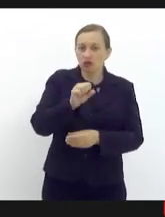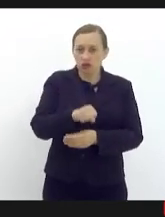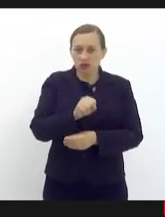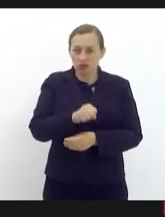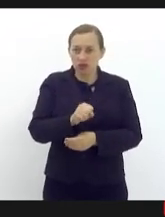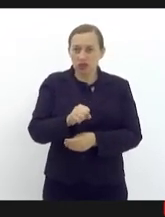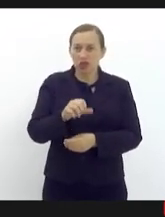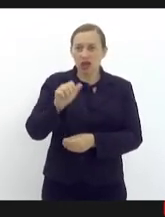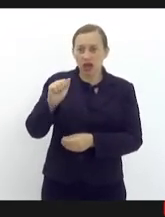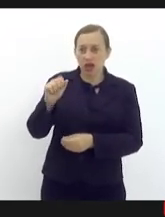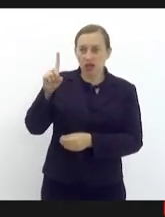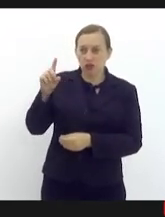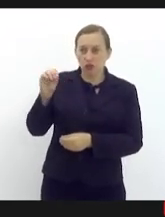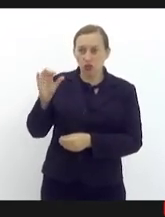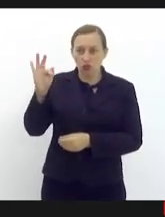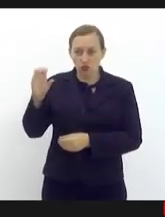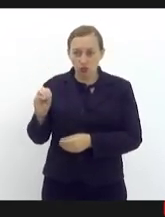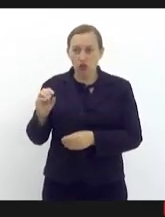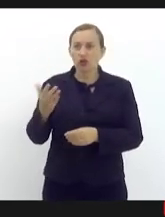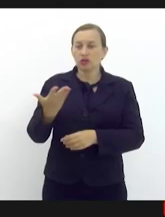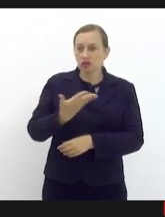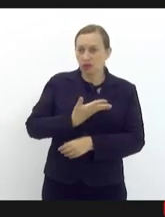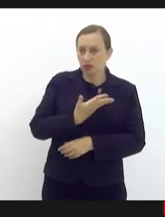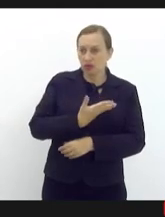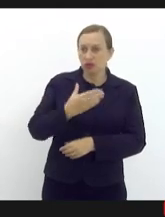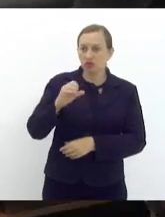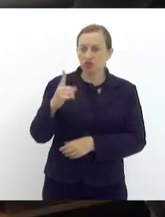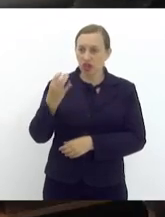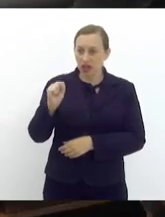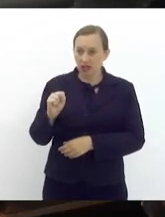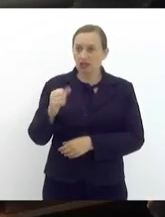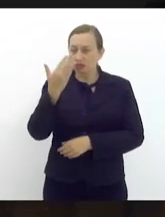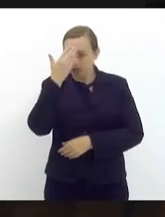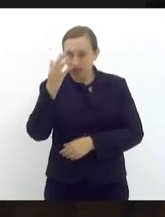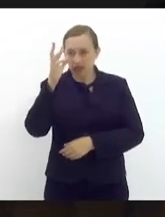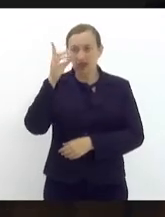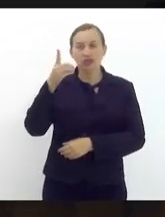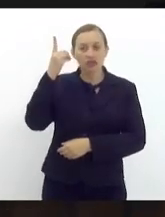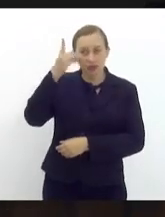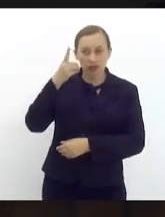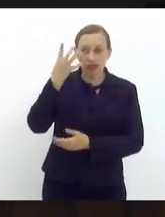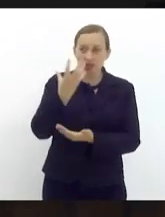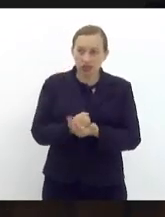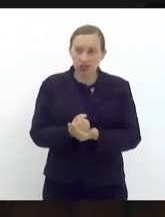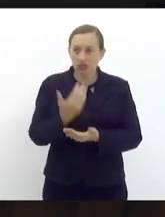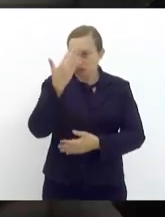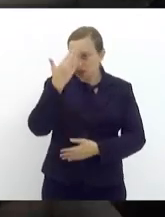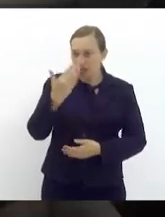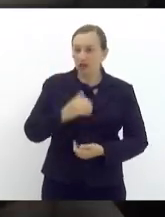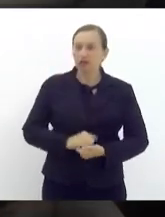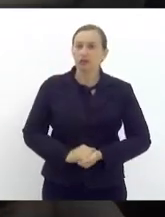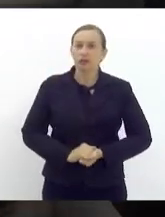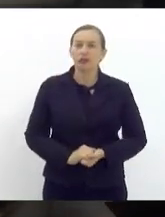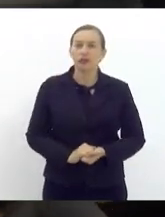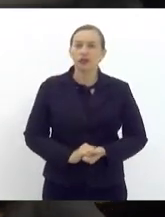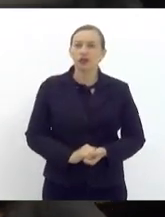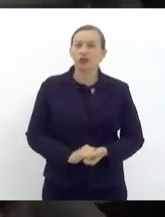senhor Adolfo quanto ao nosso colega Charles Batista. Muito obrigado, deputada. Está registrado. Muito obrigado.